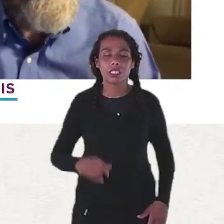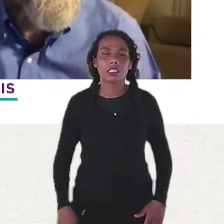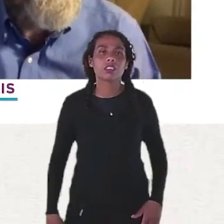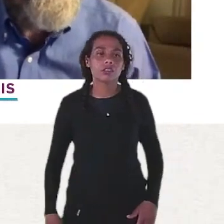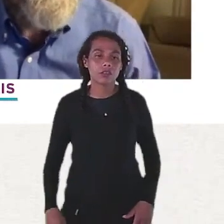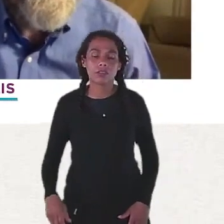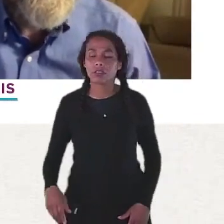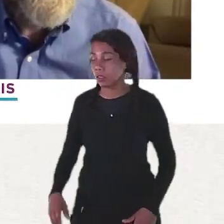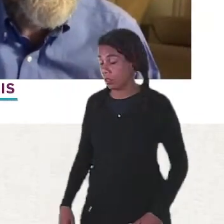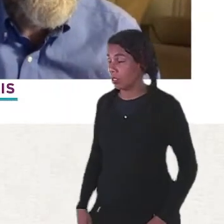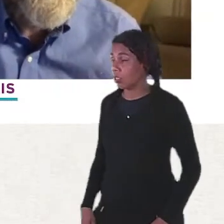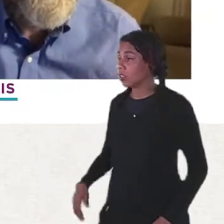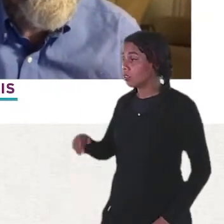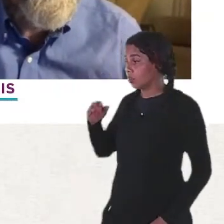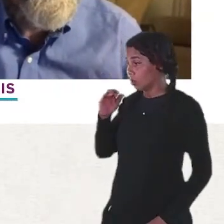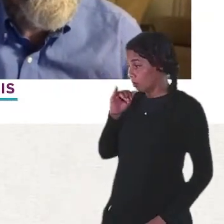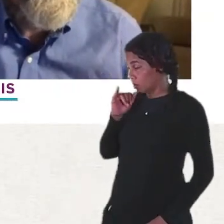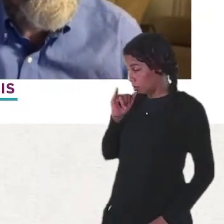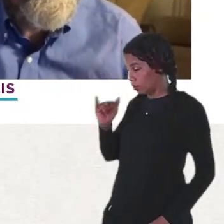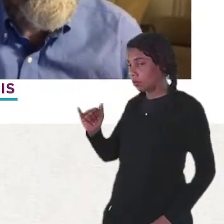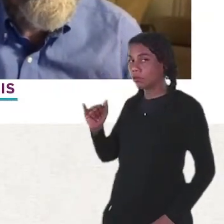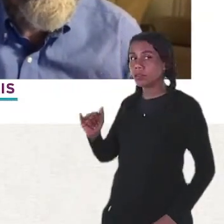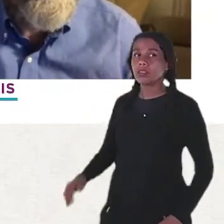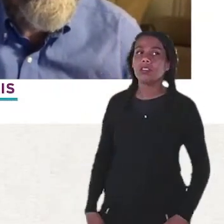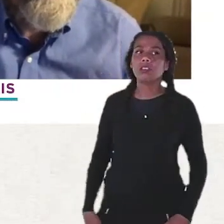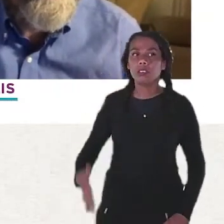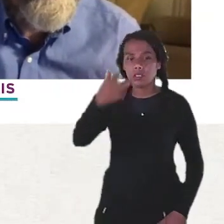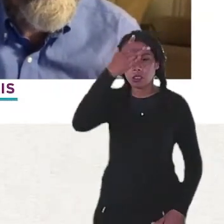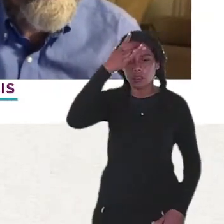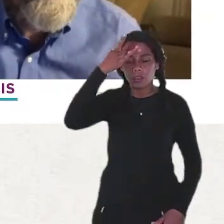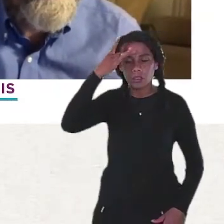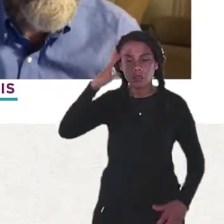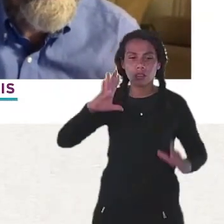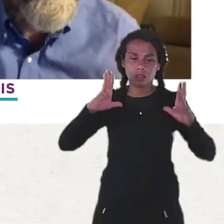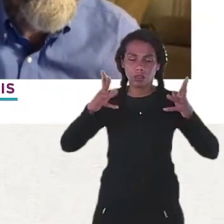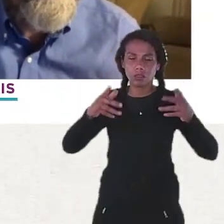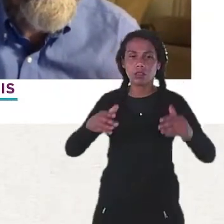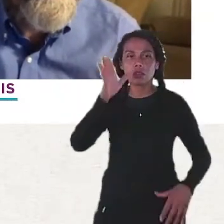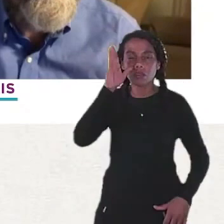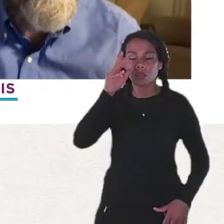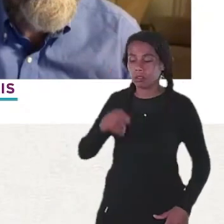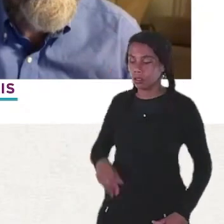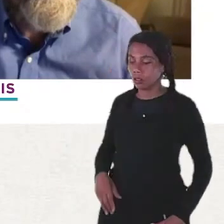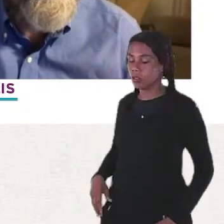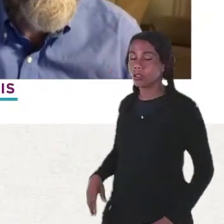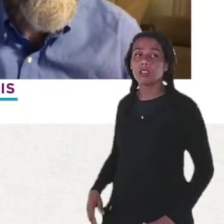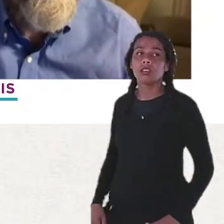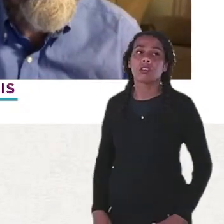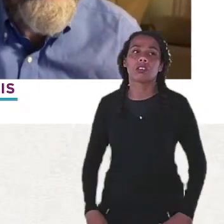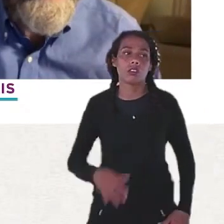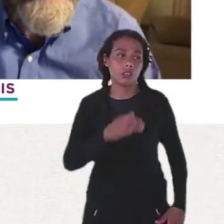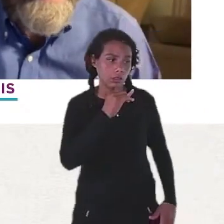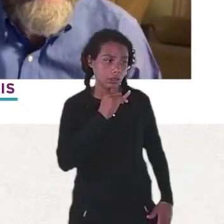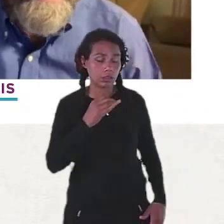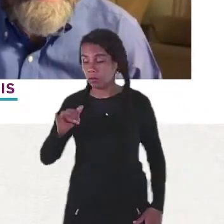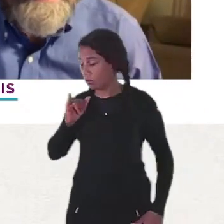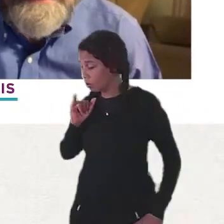pouquinho para dar referência para as pessoas que estão nos assistindo. A sua avó dizia isso para você em que ano?